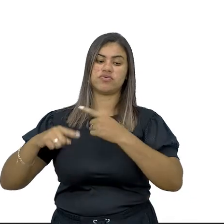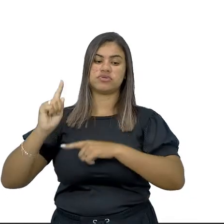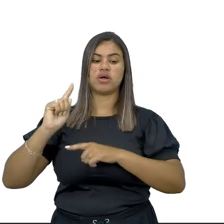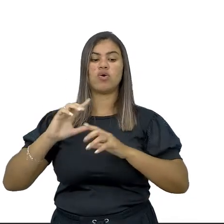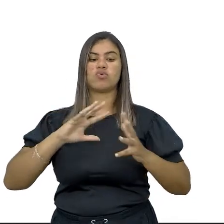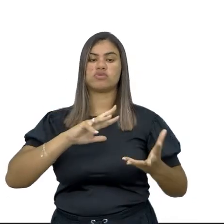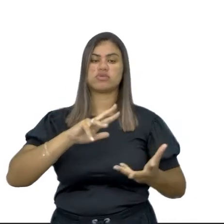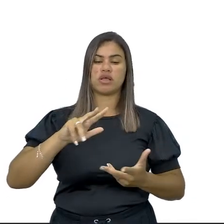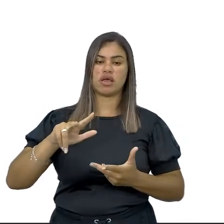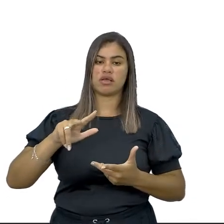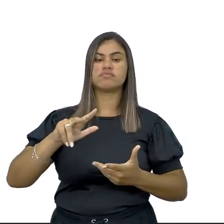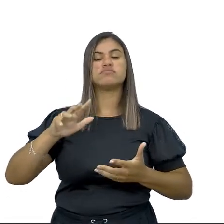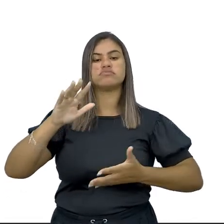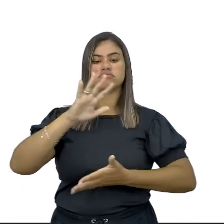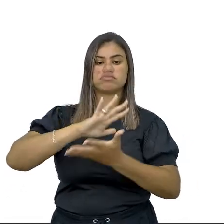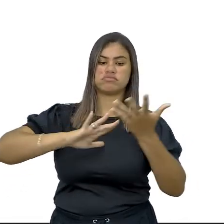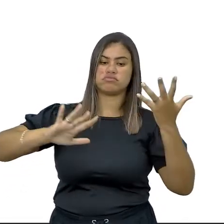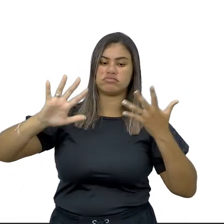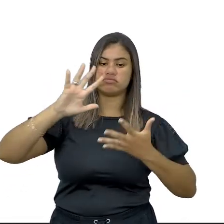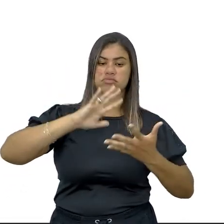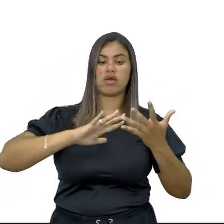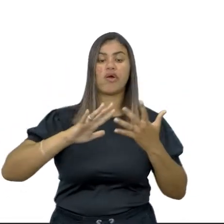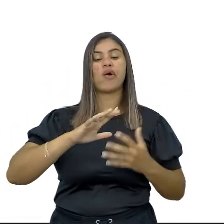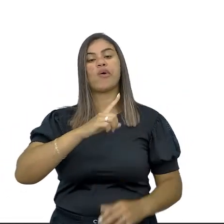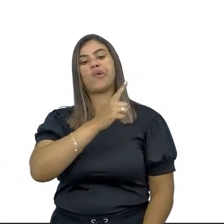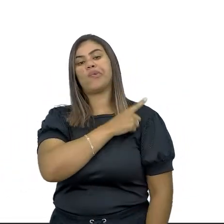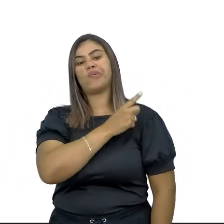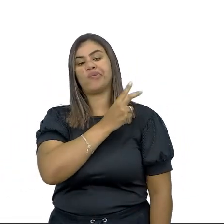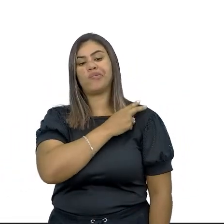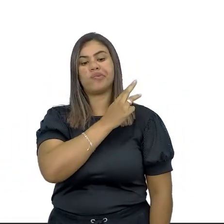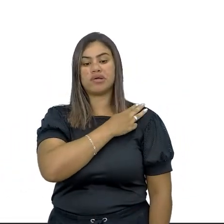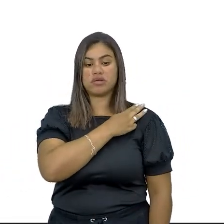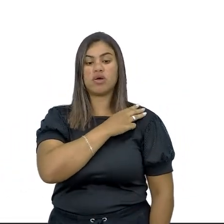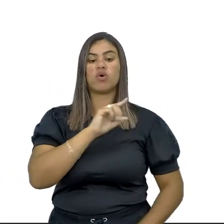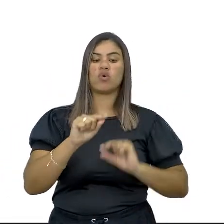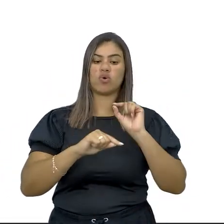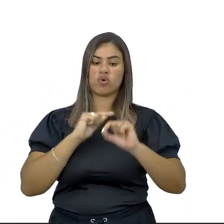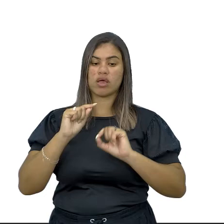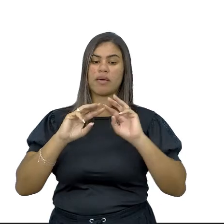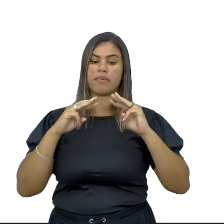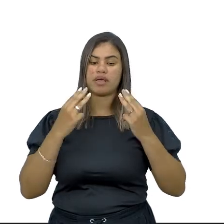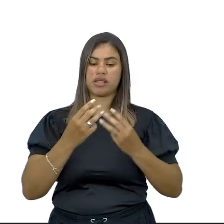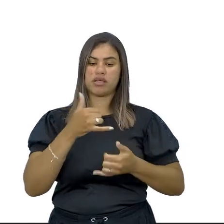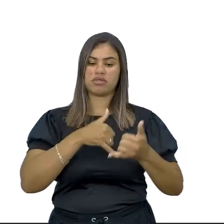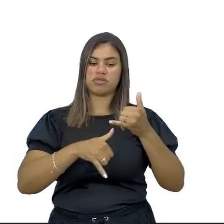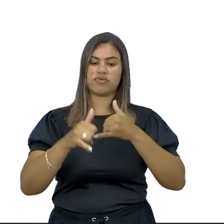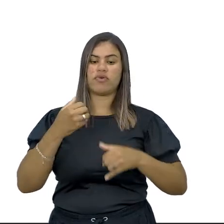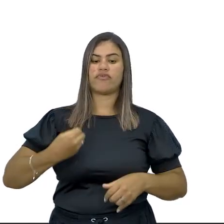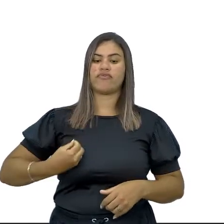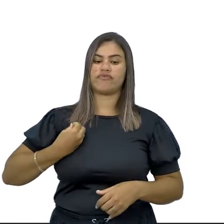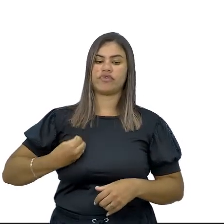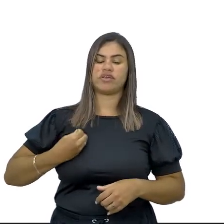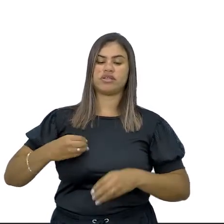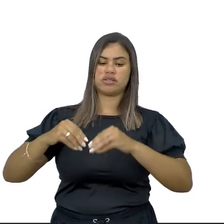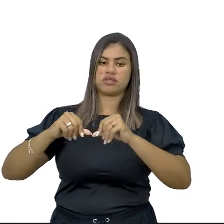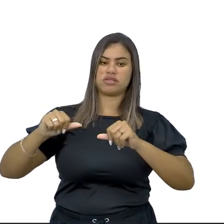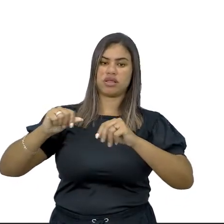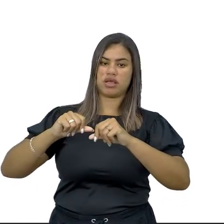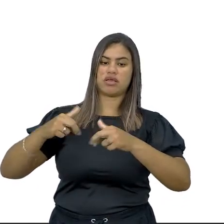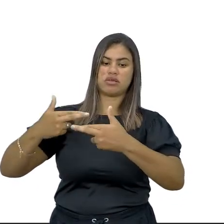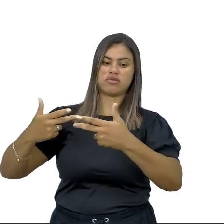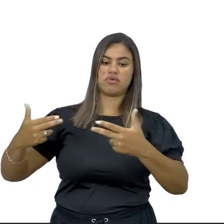as unidades temáticas são matéria e energia, vida, terra e cosmos, e tecnologia e